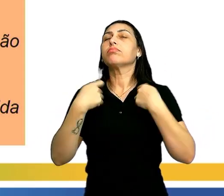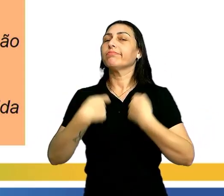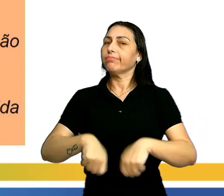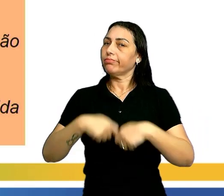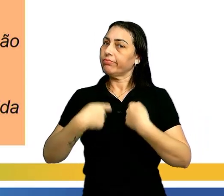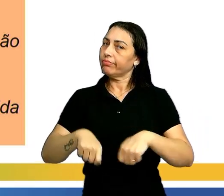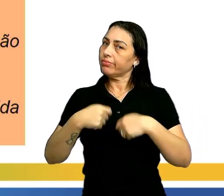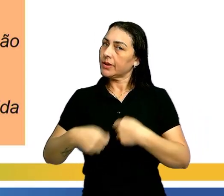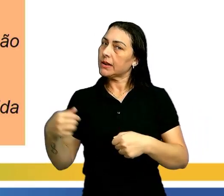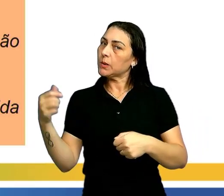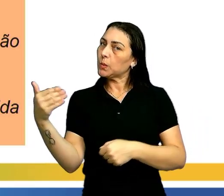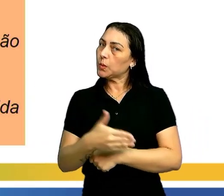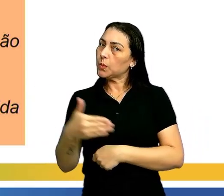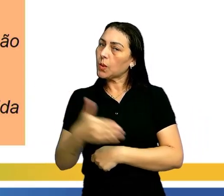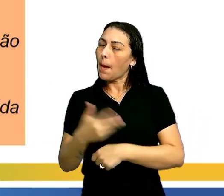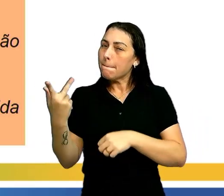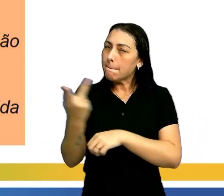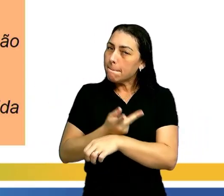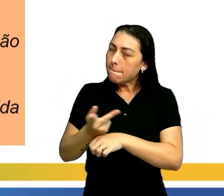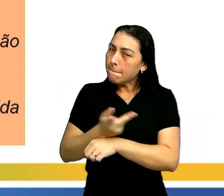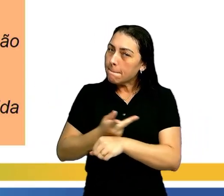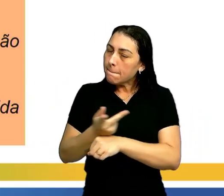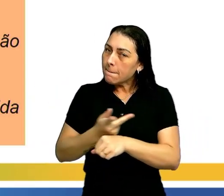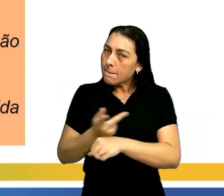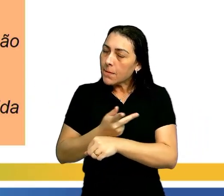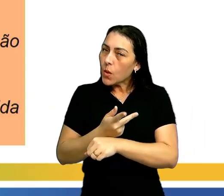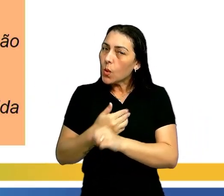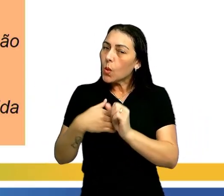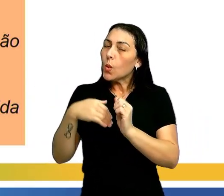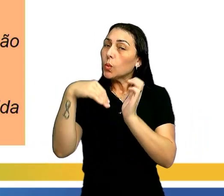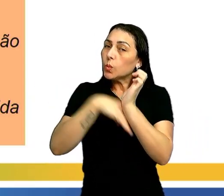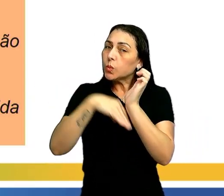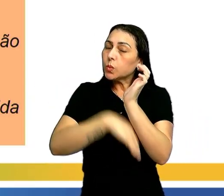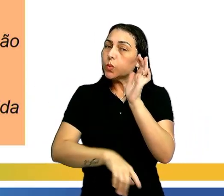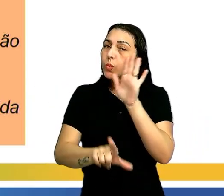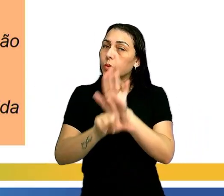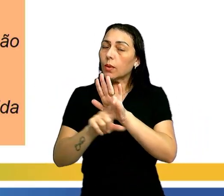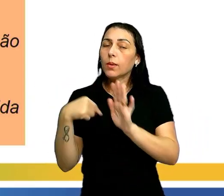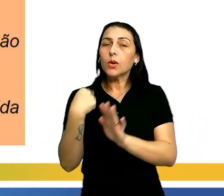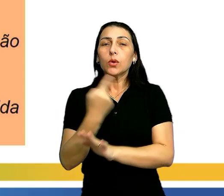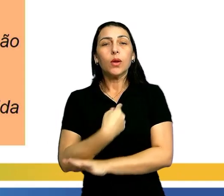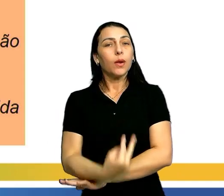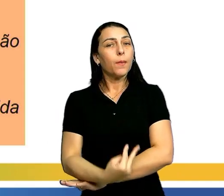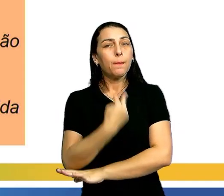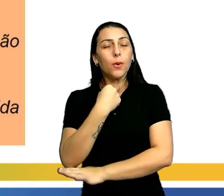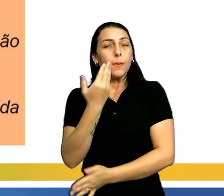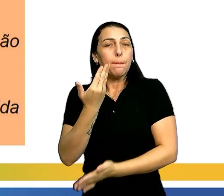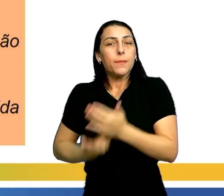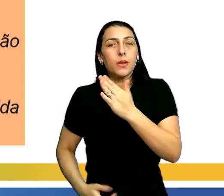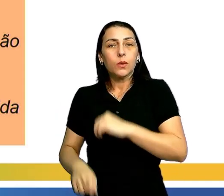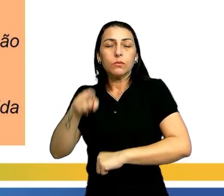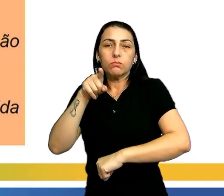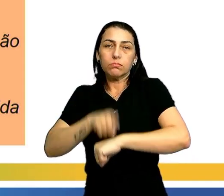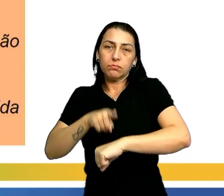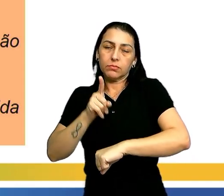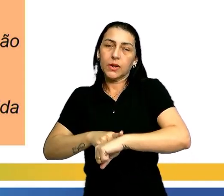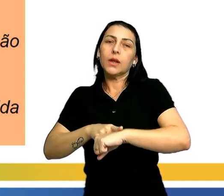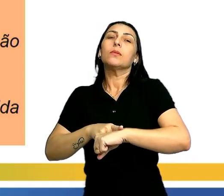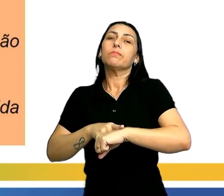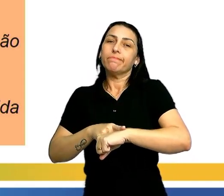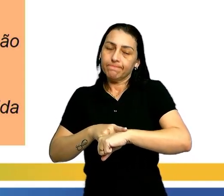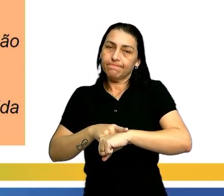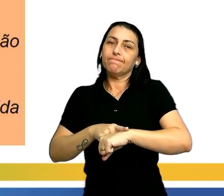precisa constantemente estar buscando atualizar os códigos de leis para que a gente não possa se perder no tempo e no